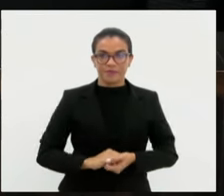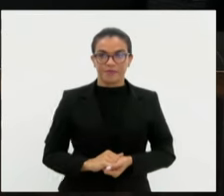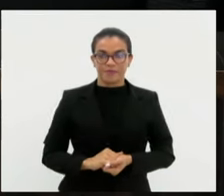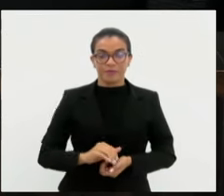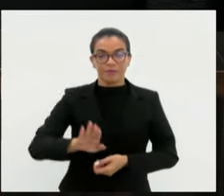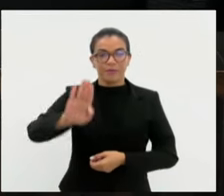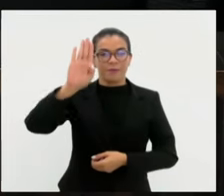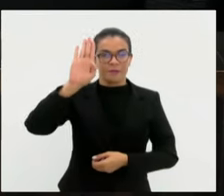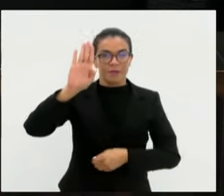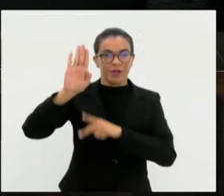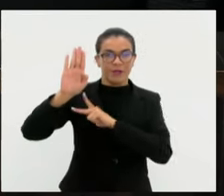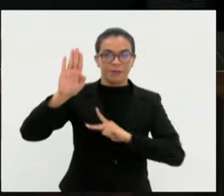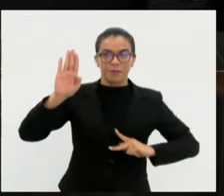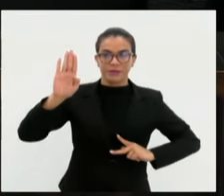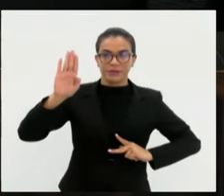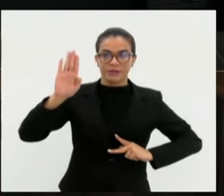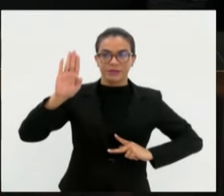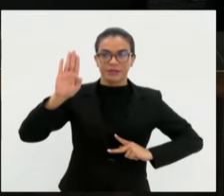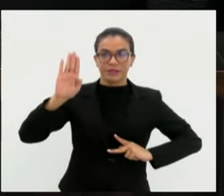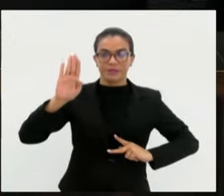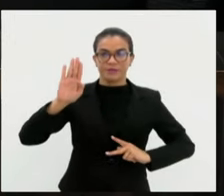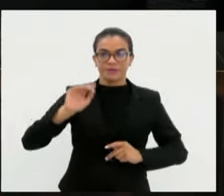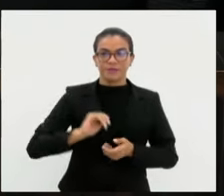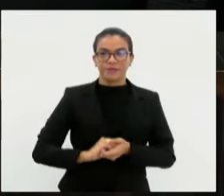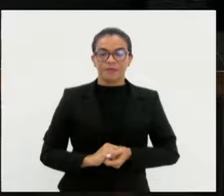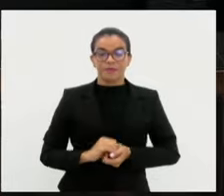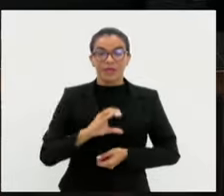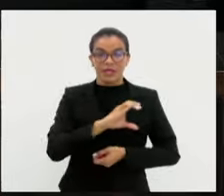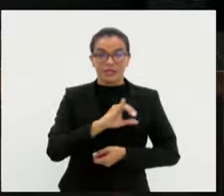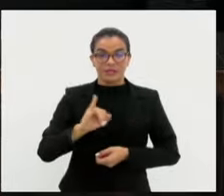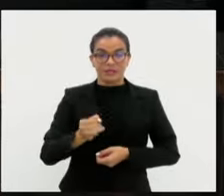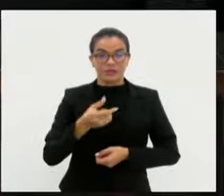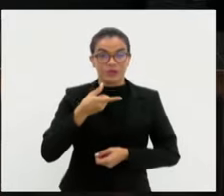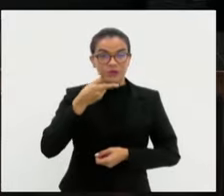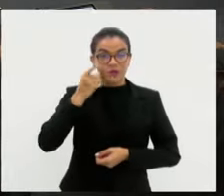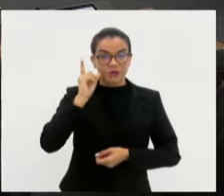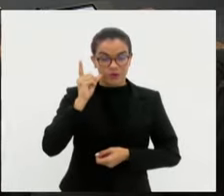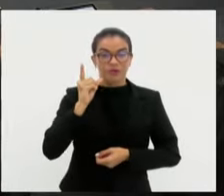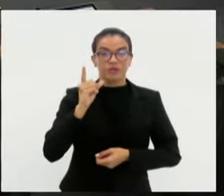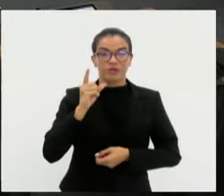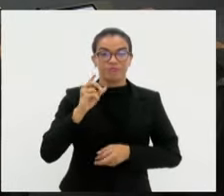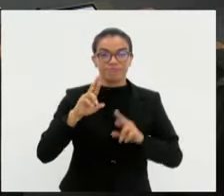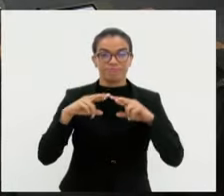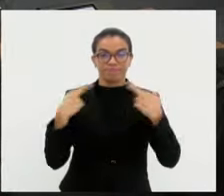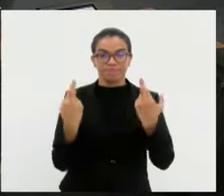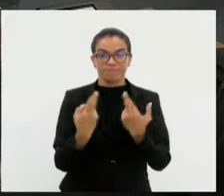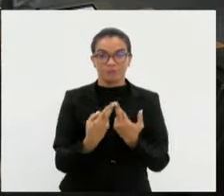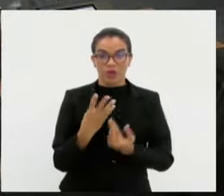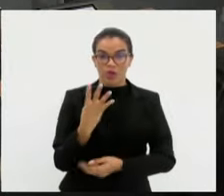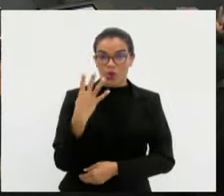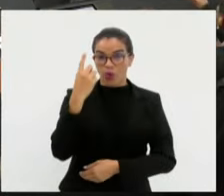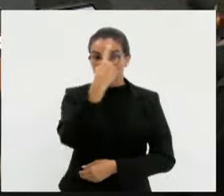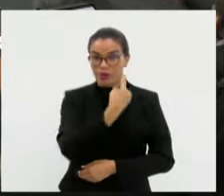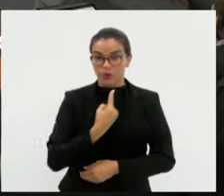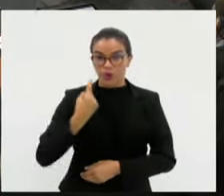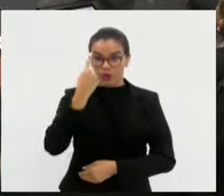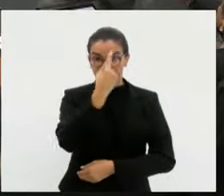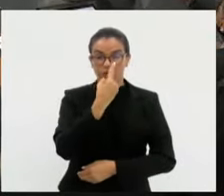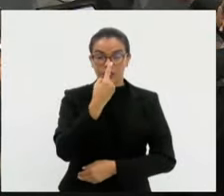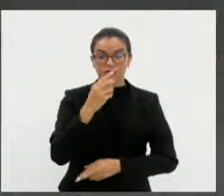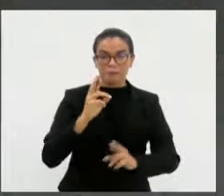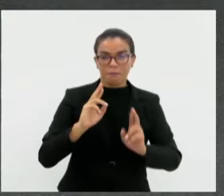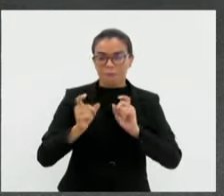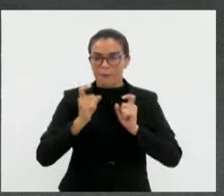Questão de ordem, presidente. Por favor, vocês conduziram a CCJ. Ontem a CCJ realizou uma sessão de 4 horas de duração